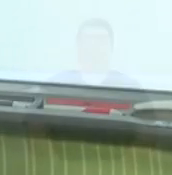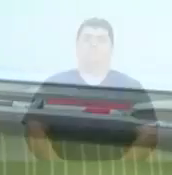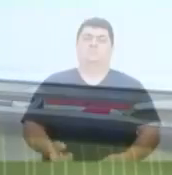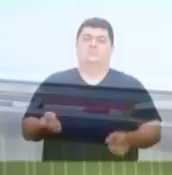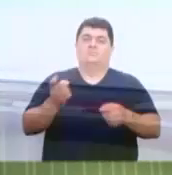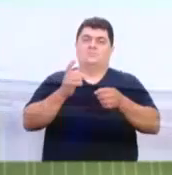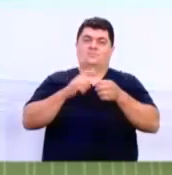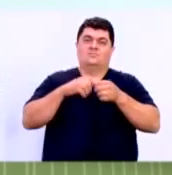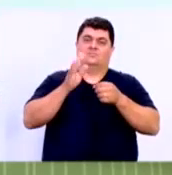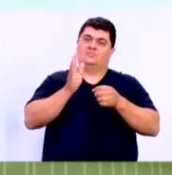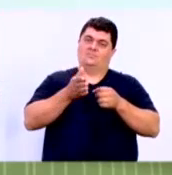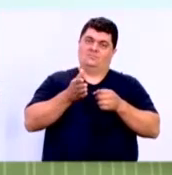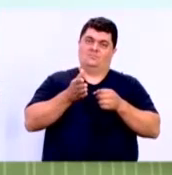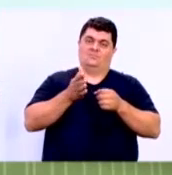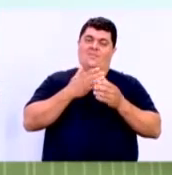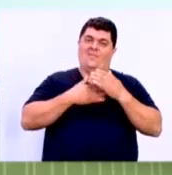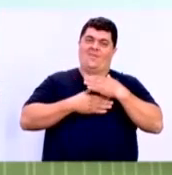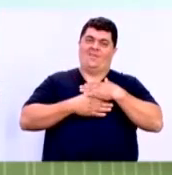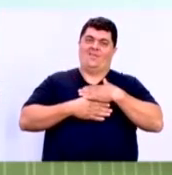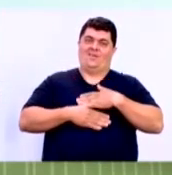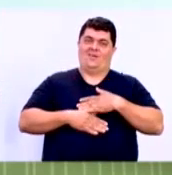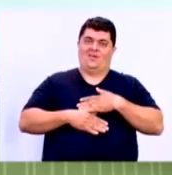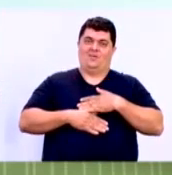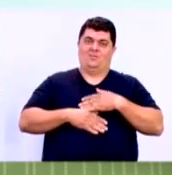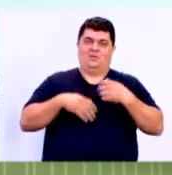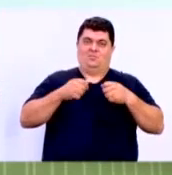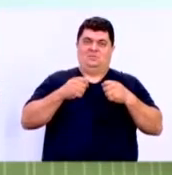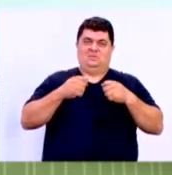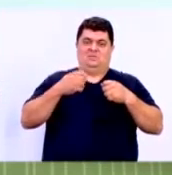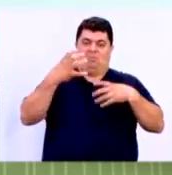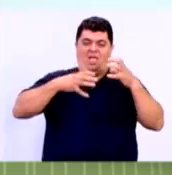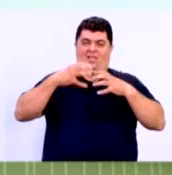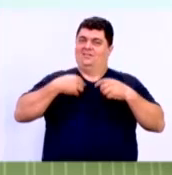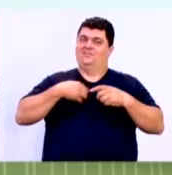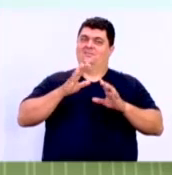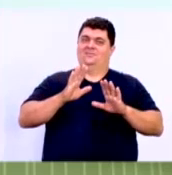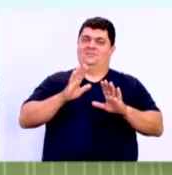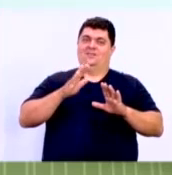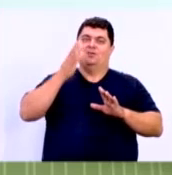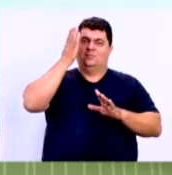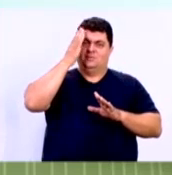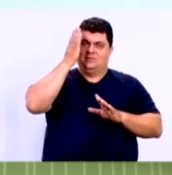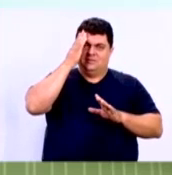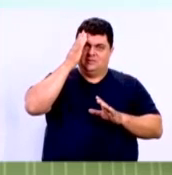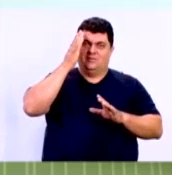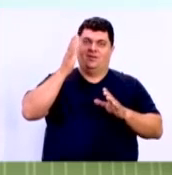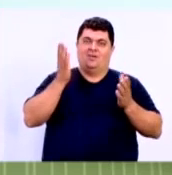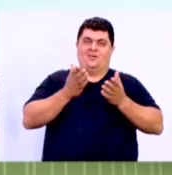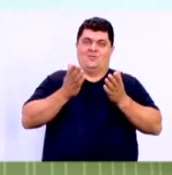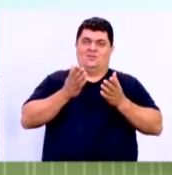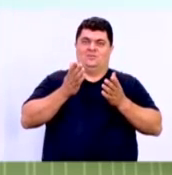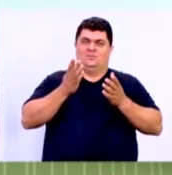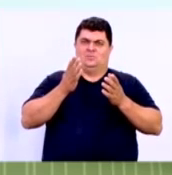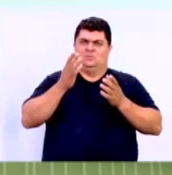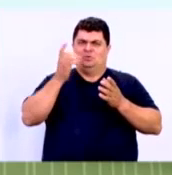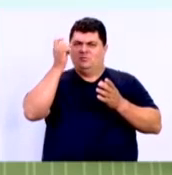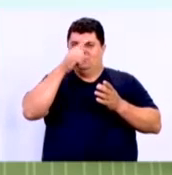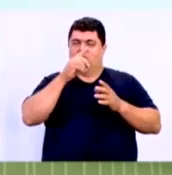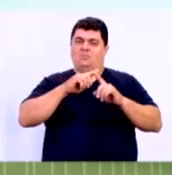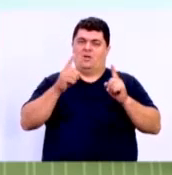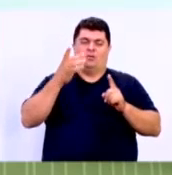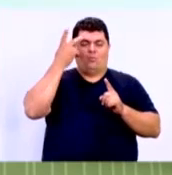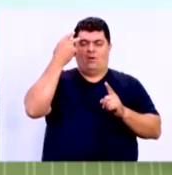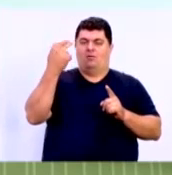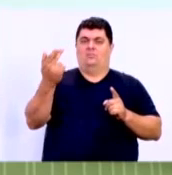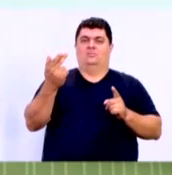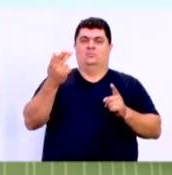Estamos de volta. Calma, não precisa brigar comigo. Eu sei que essa foi um pouco mais complicada, mas é assim mesmo. A